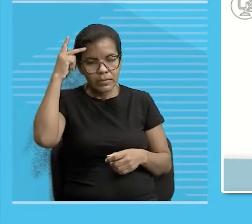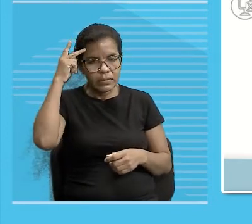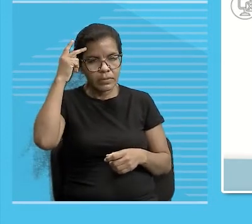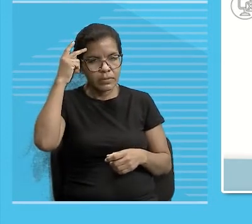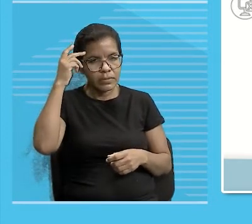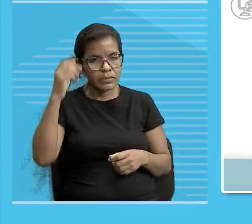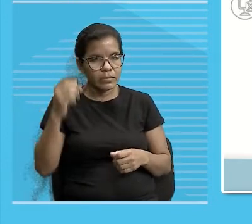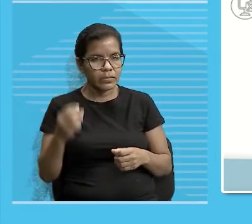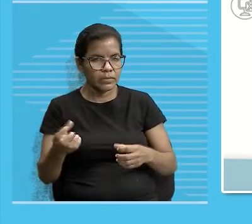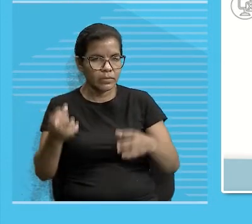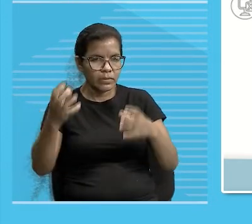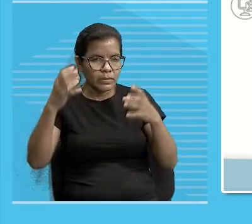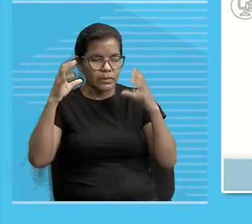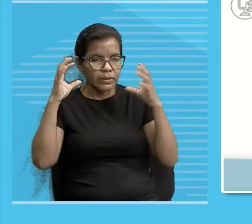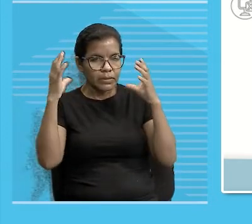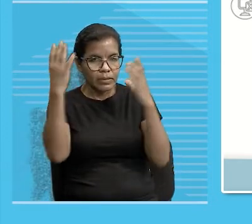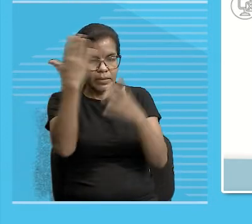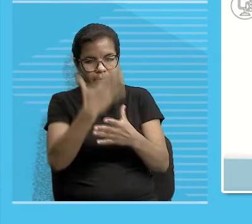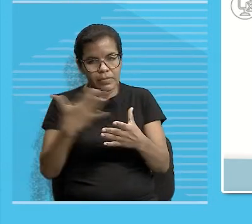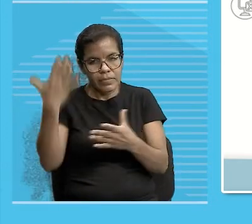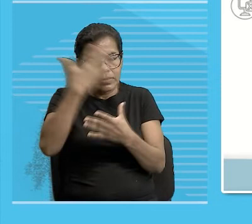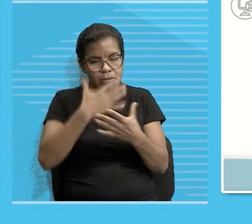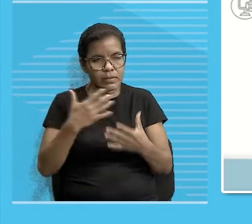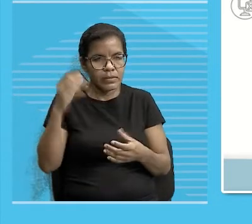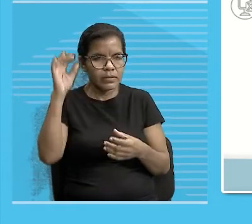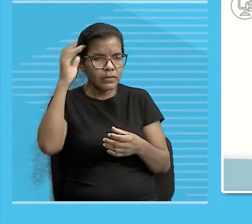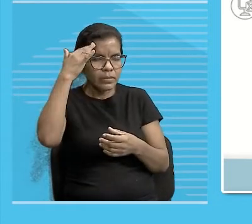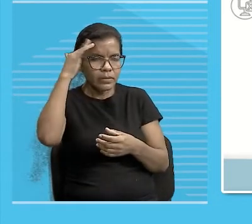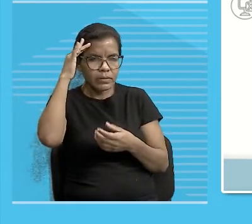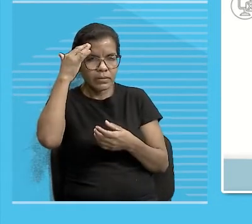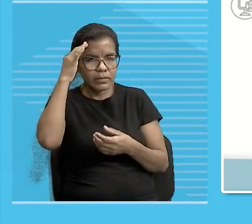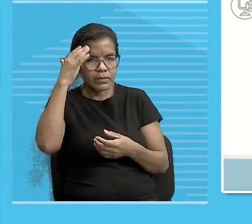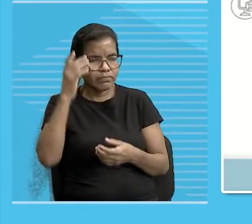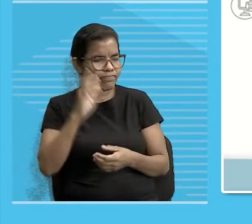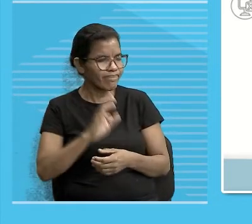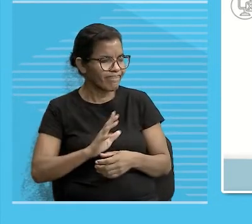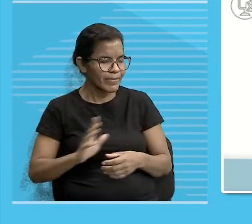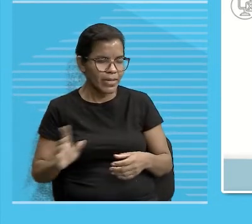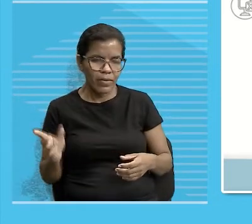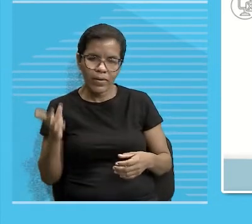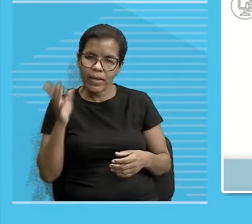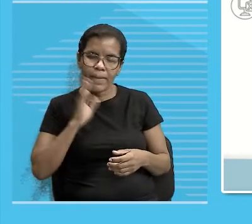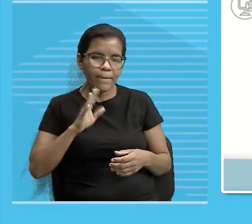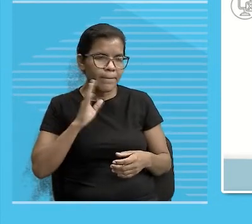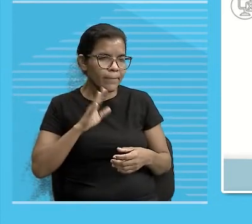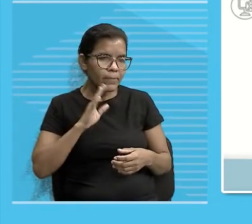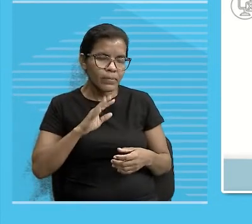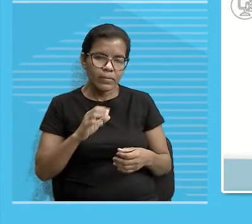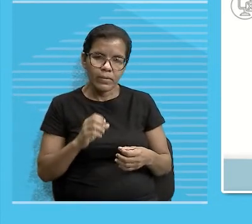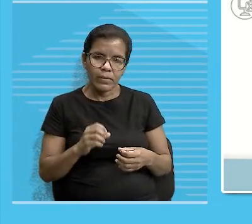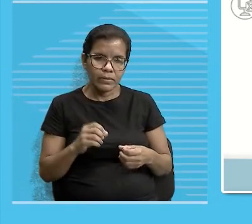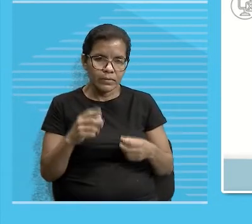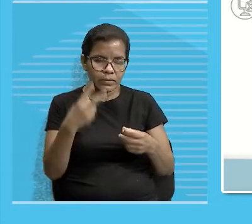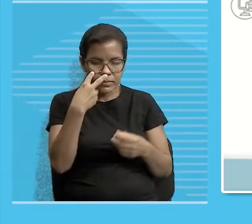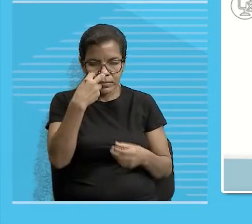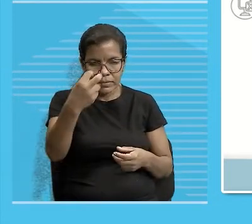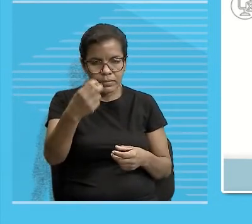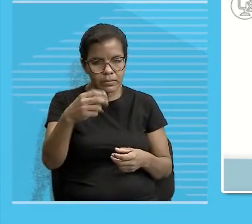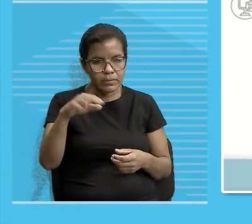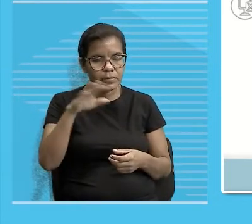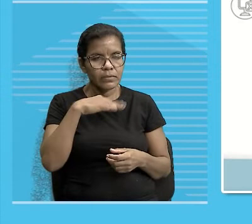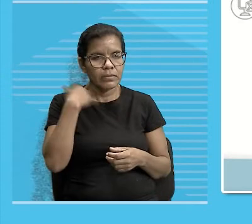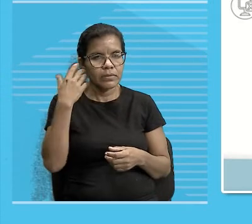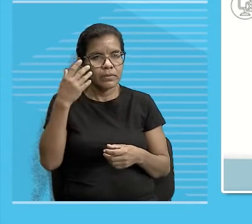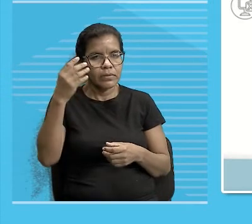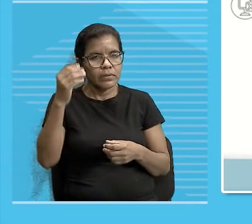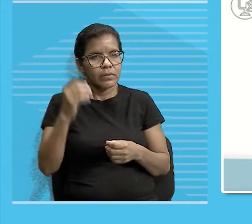aquela imagem retorcendo na cabeça. Não é nada legal você assistir uma pessoa sendo degolada. Nunca,